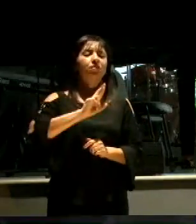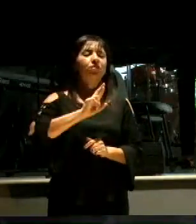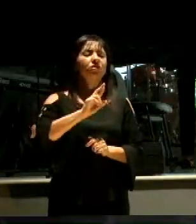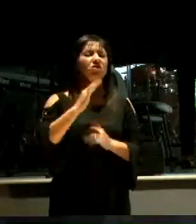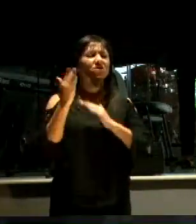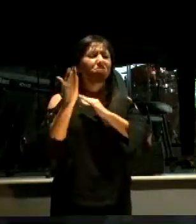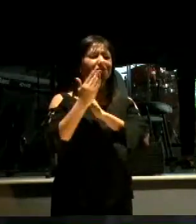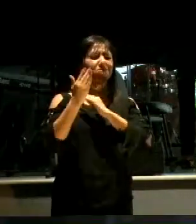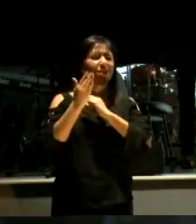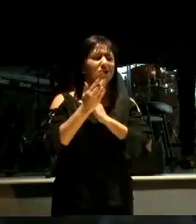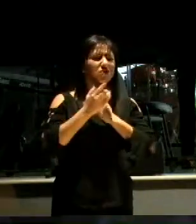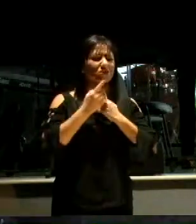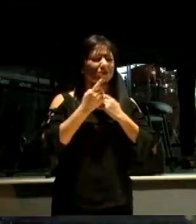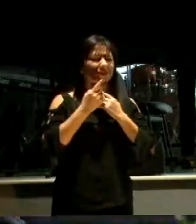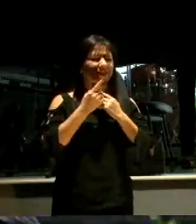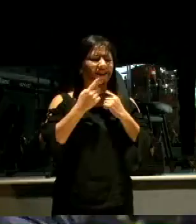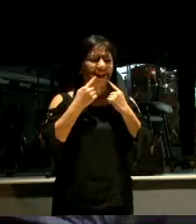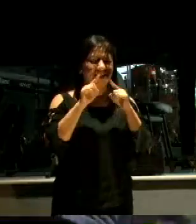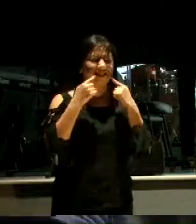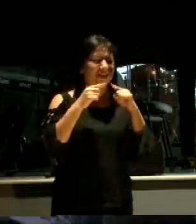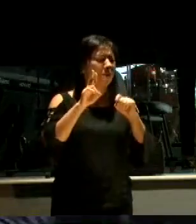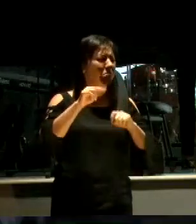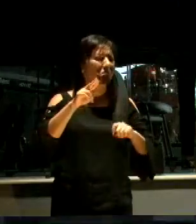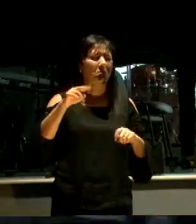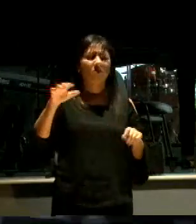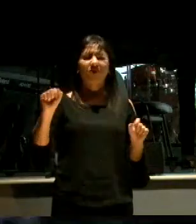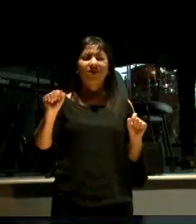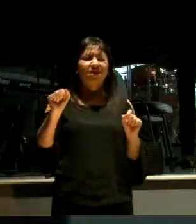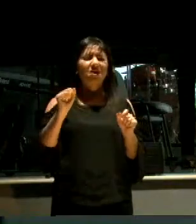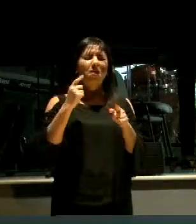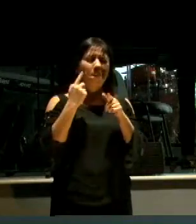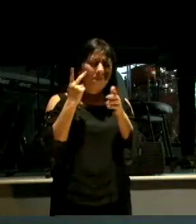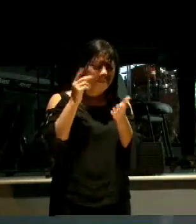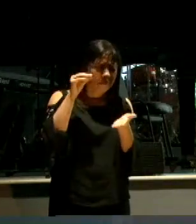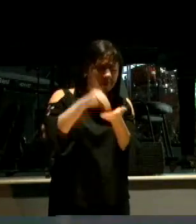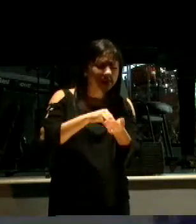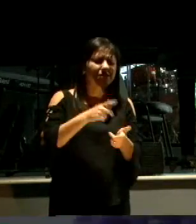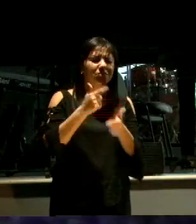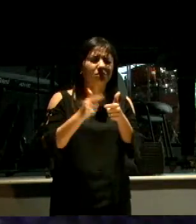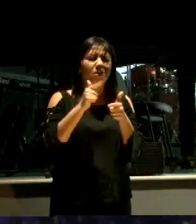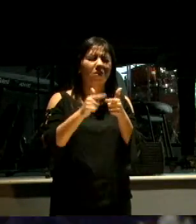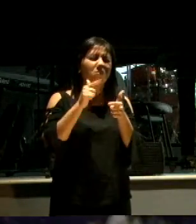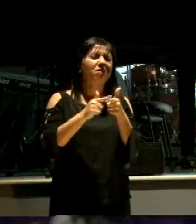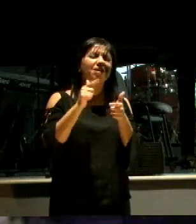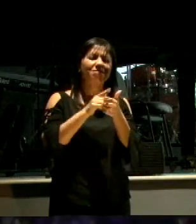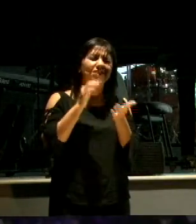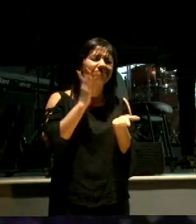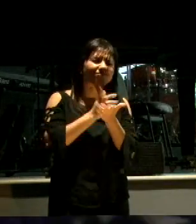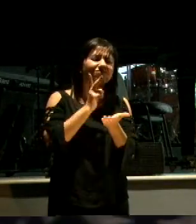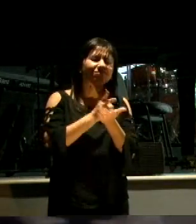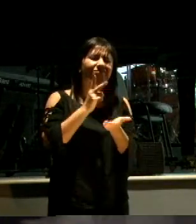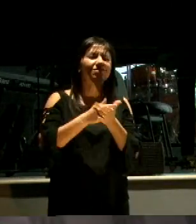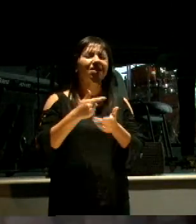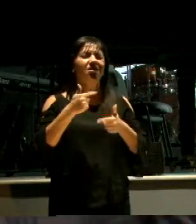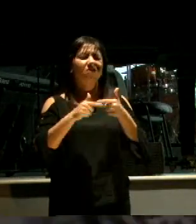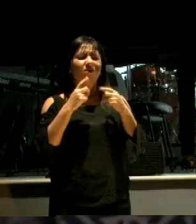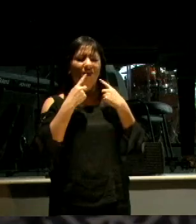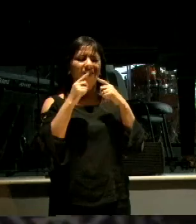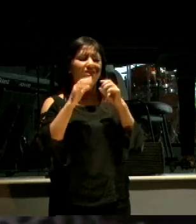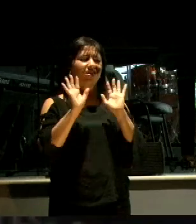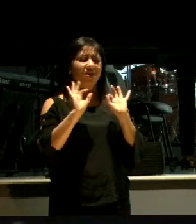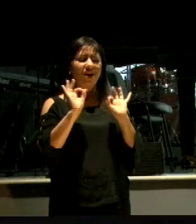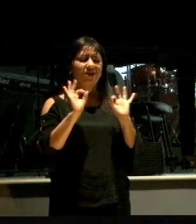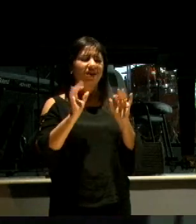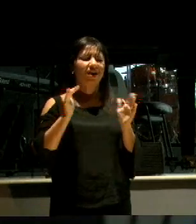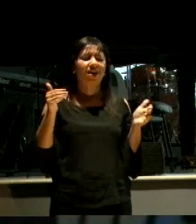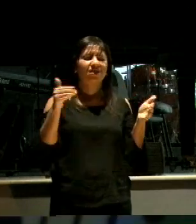sem murmurar, acreditando, perseverando, até que o Senhor faça em mim e cumpra o